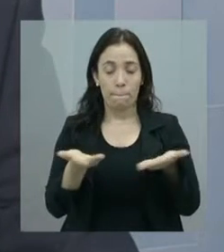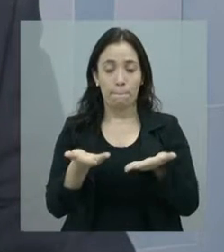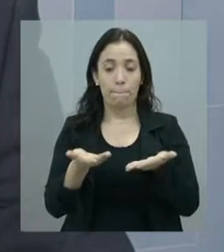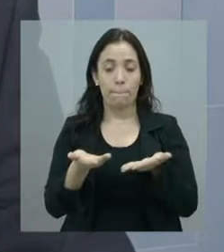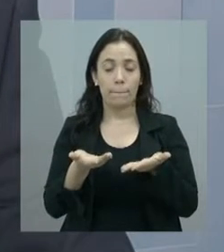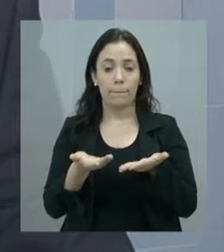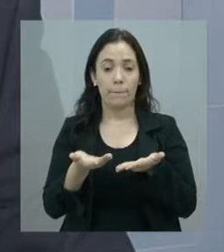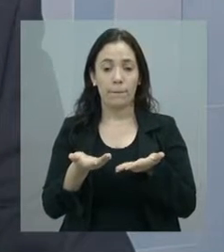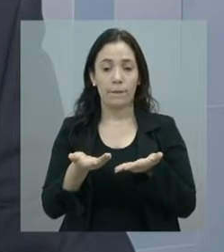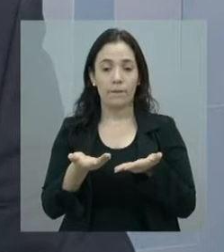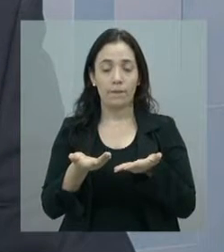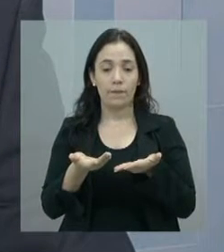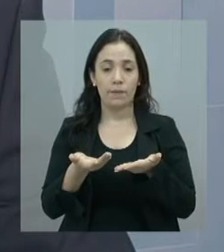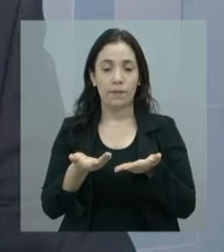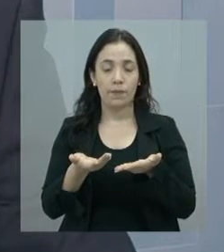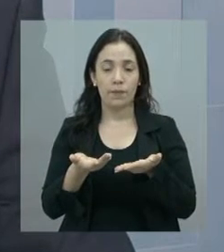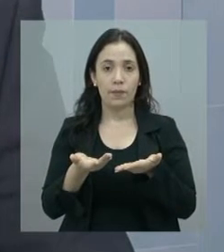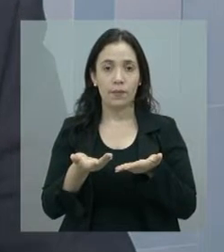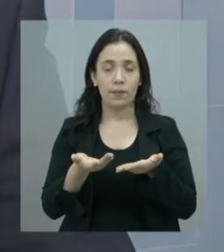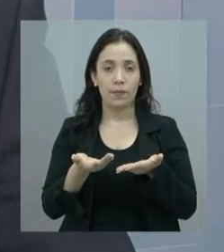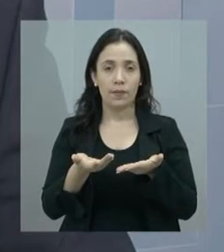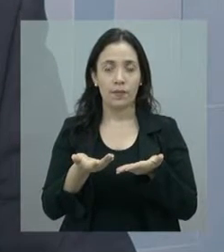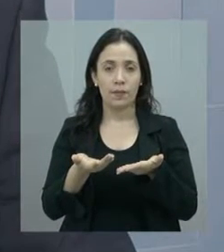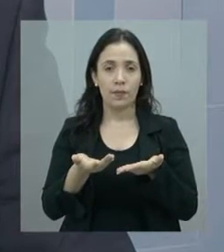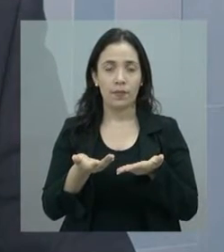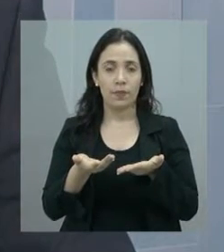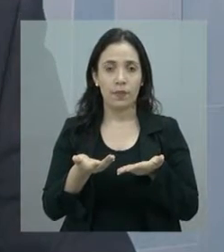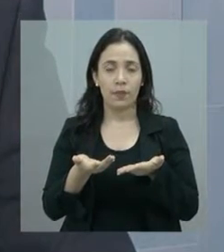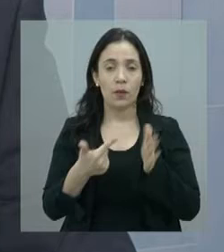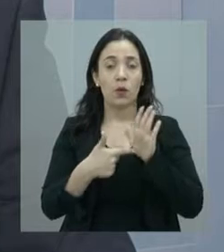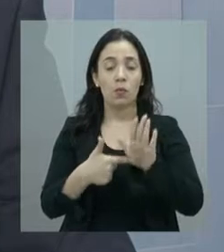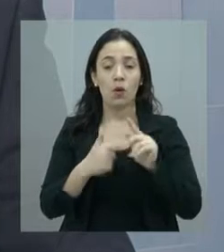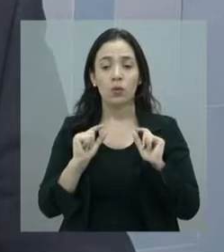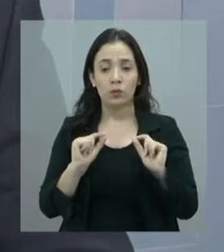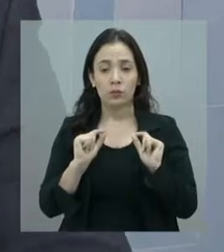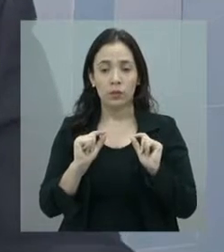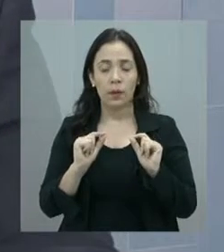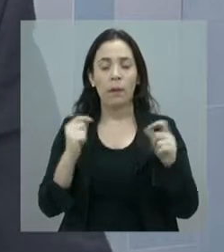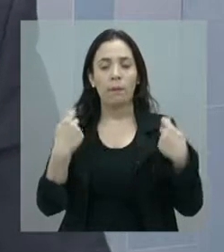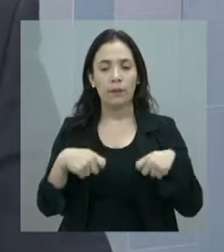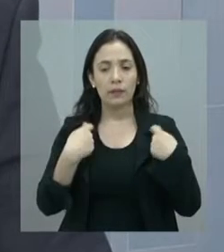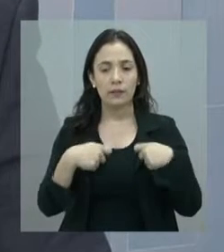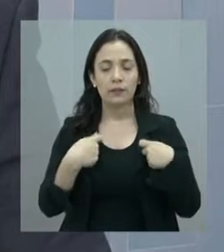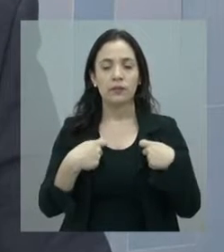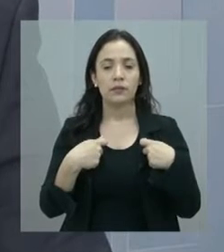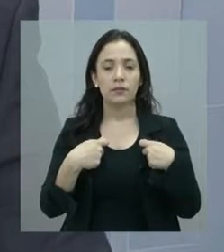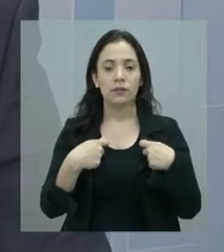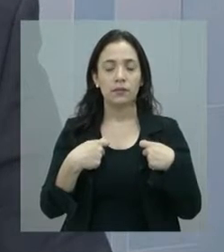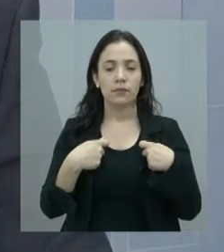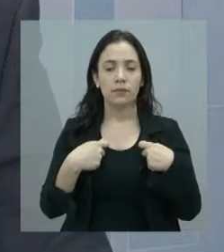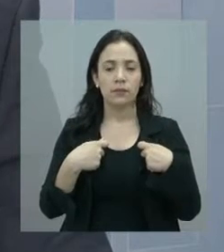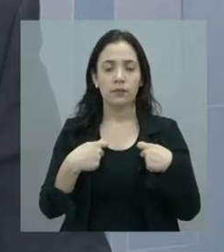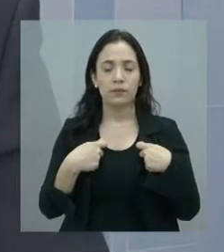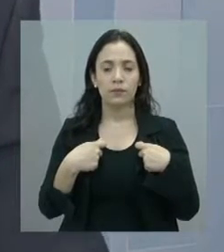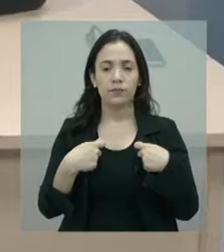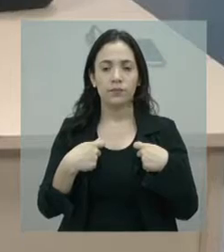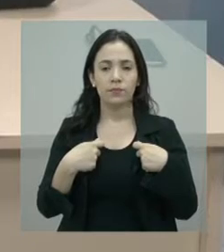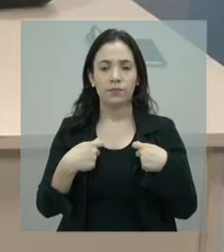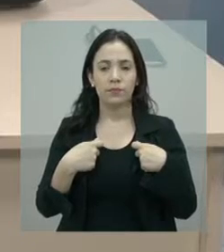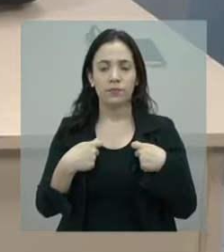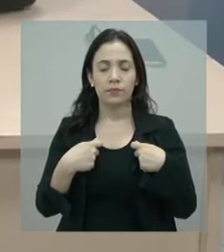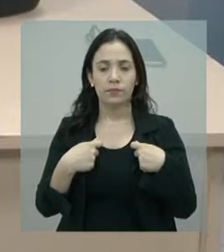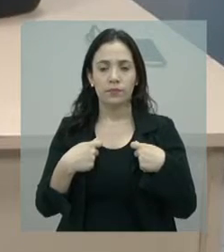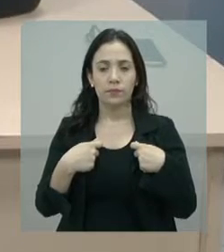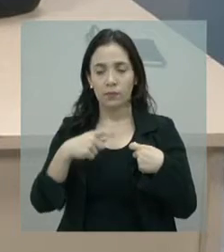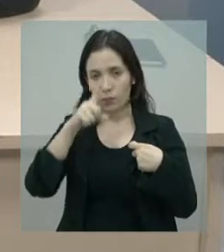pelo secretário Cabeto, ela justamente a gente mostrava que precisava fortalecer as regiões. Você está lendo na minha cabeça aqui.